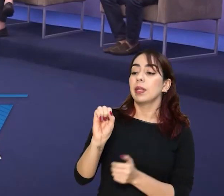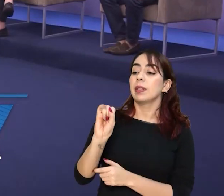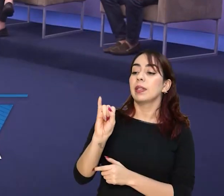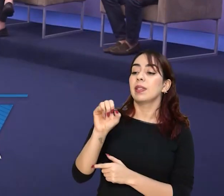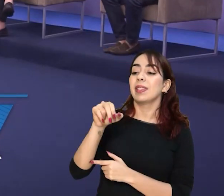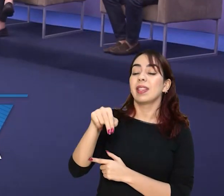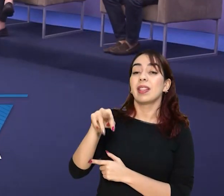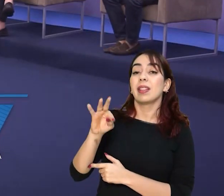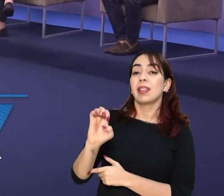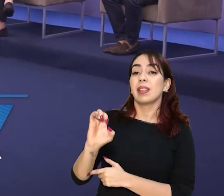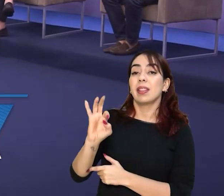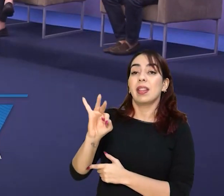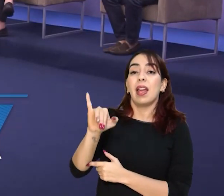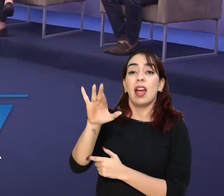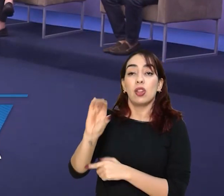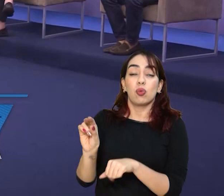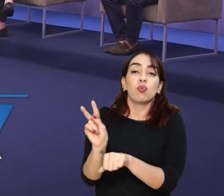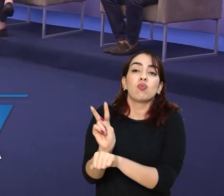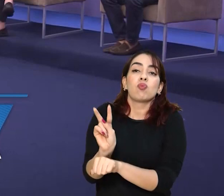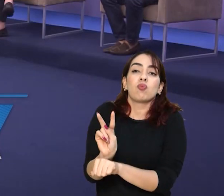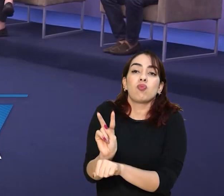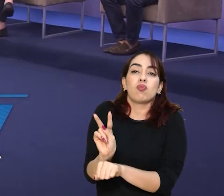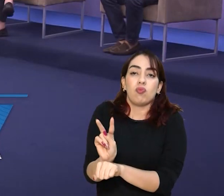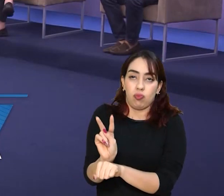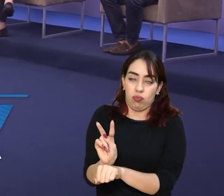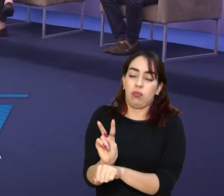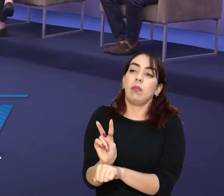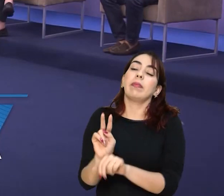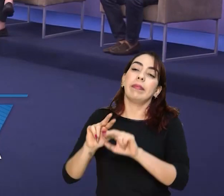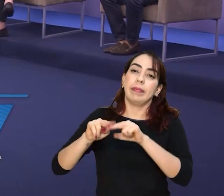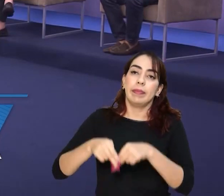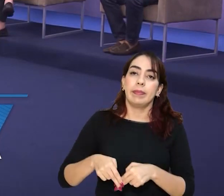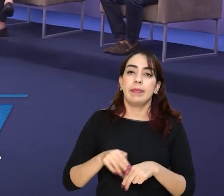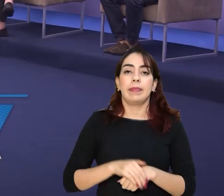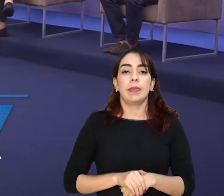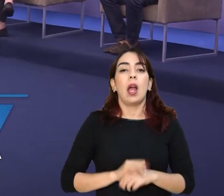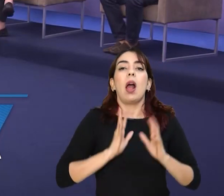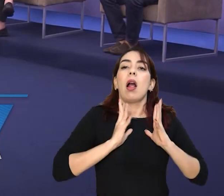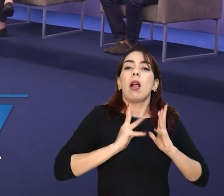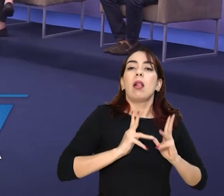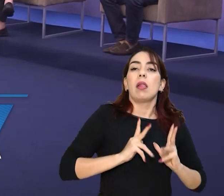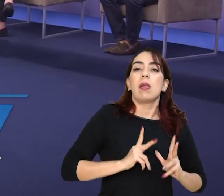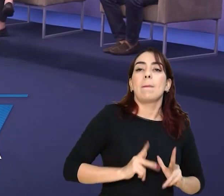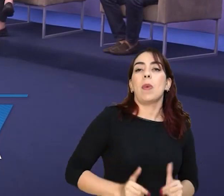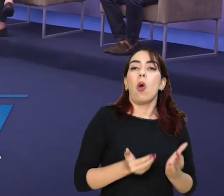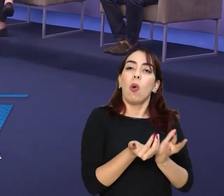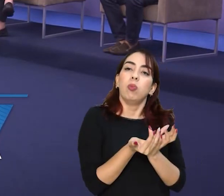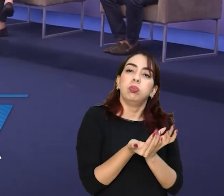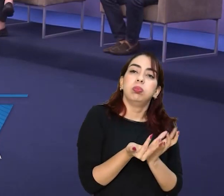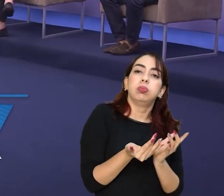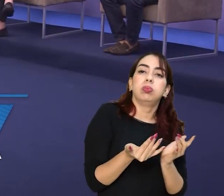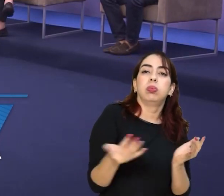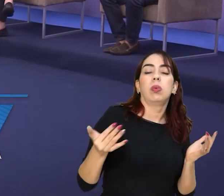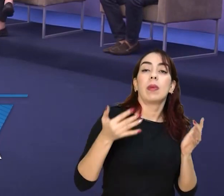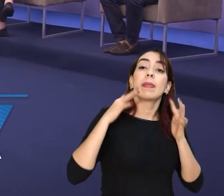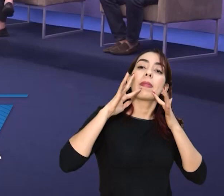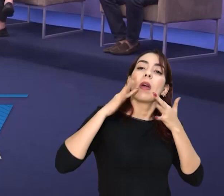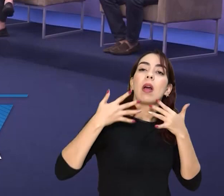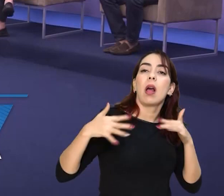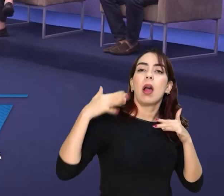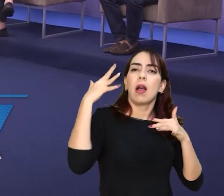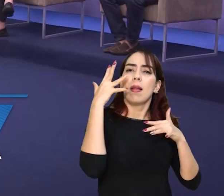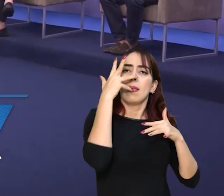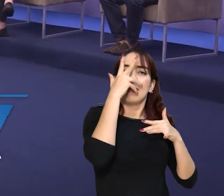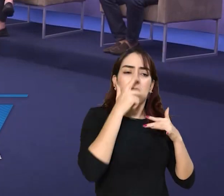tinham acabado de investir no campo de treino deles, reformar, drenou, fez o gramado do Fortaleza e do Ceará, deu 10 a